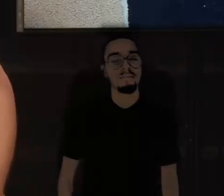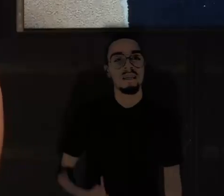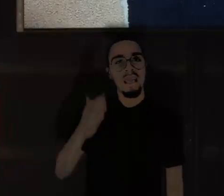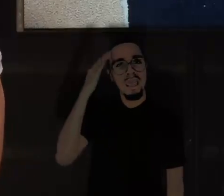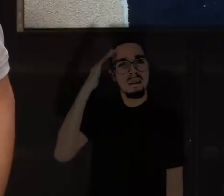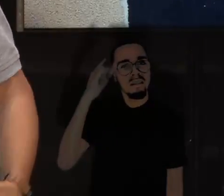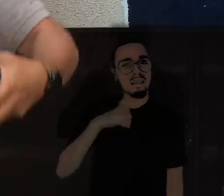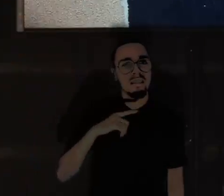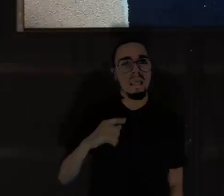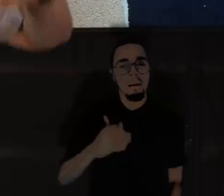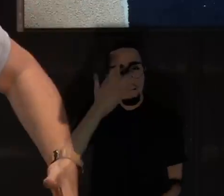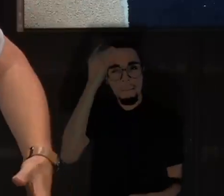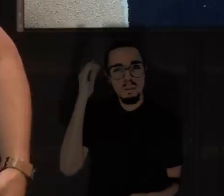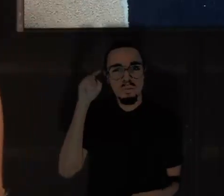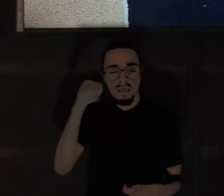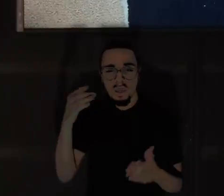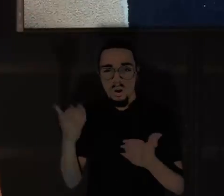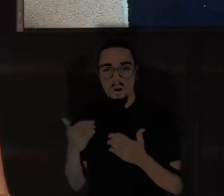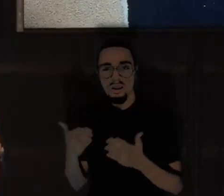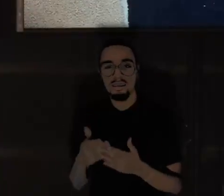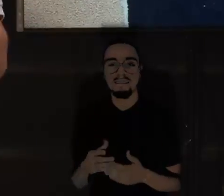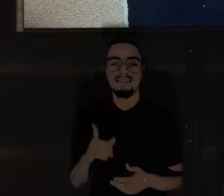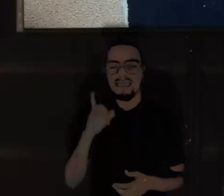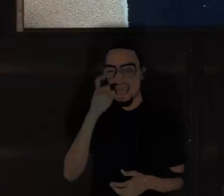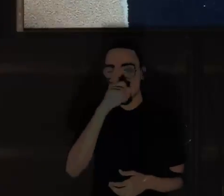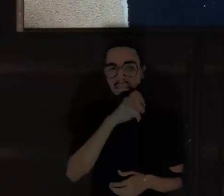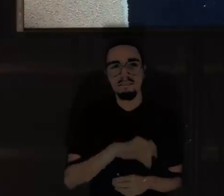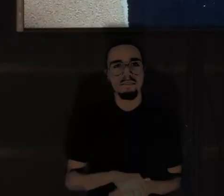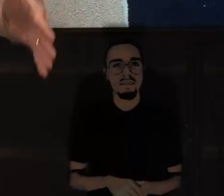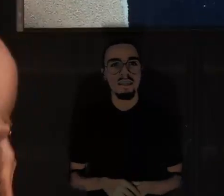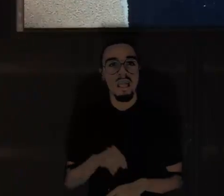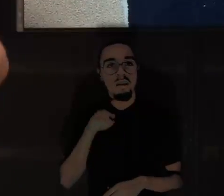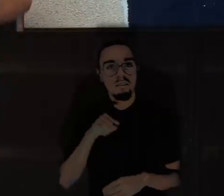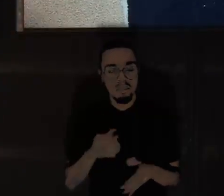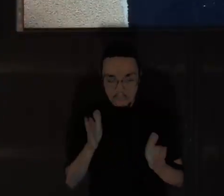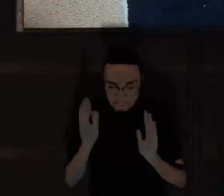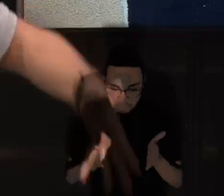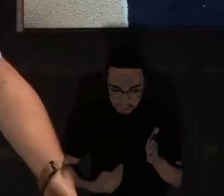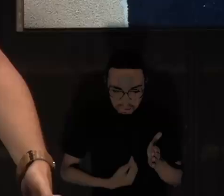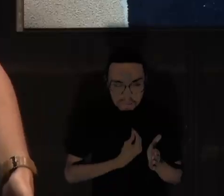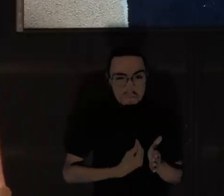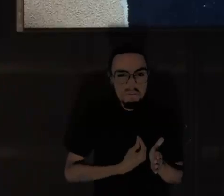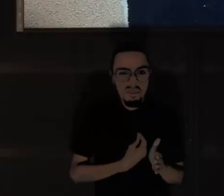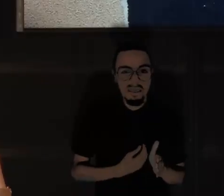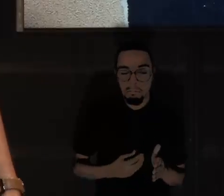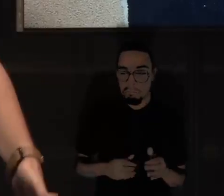sufocado, entalado. Você está vivendo um hiato da sua vida, e há